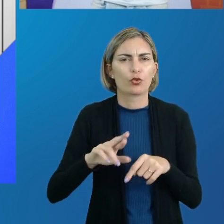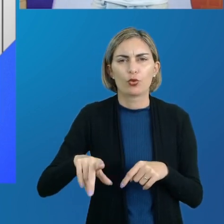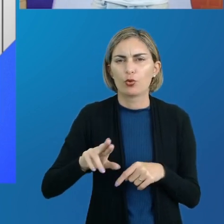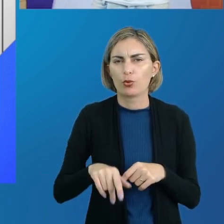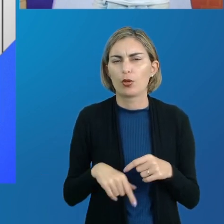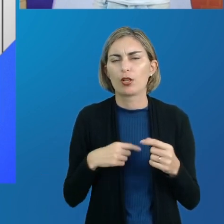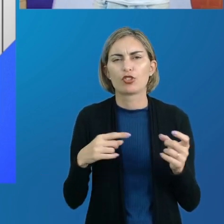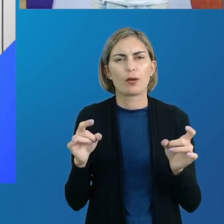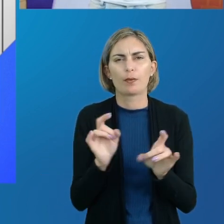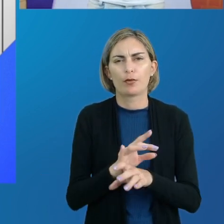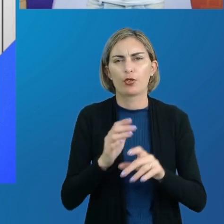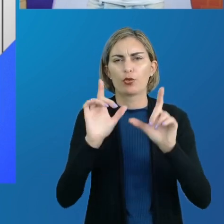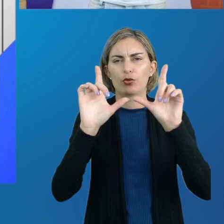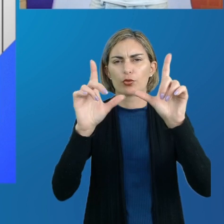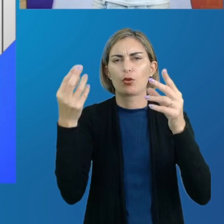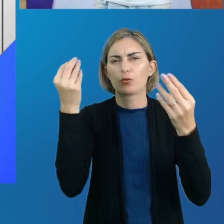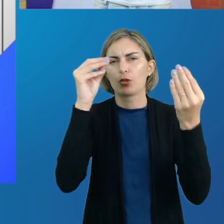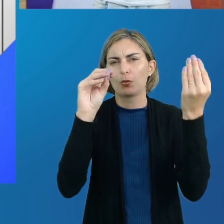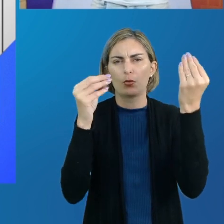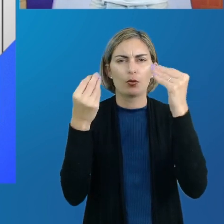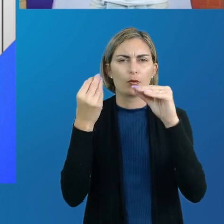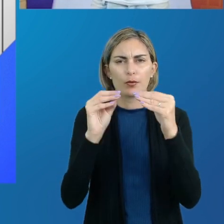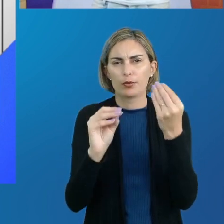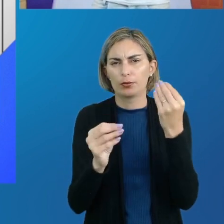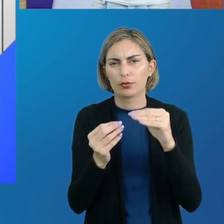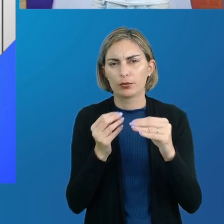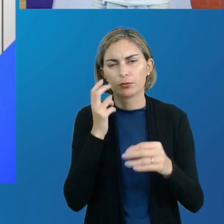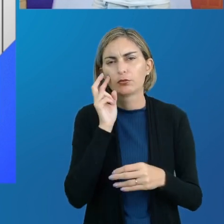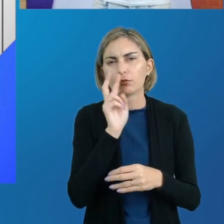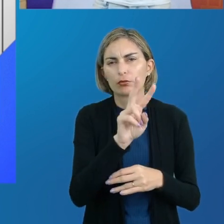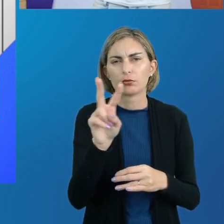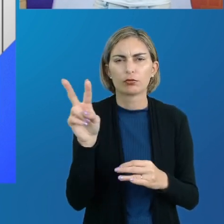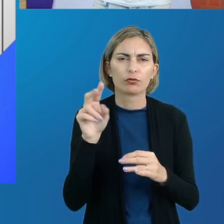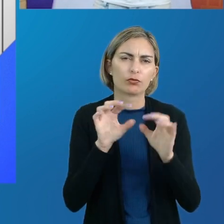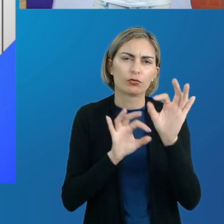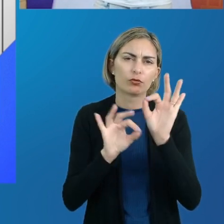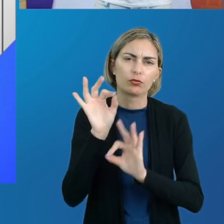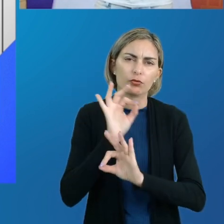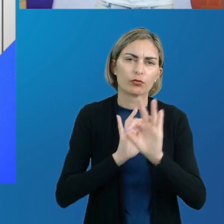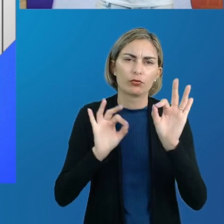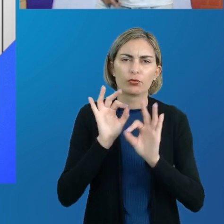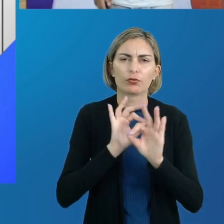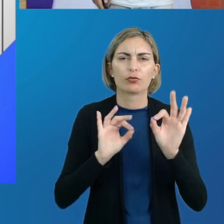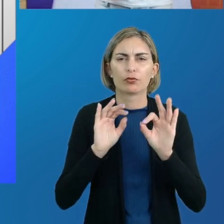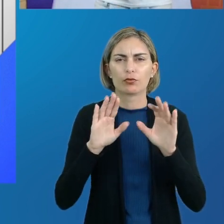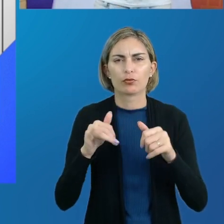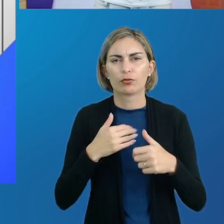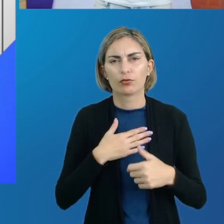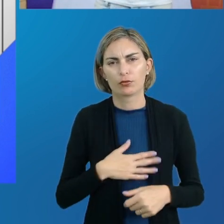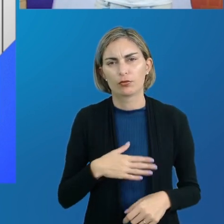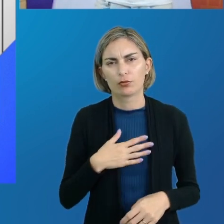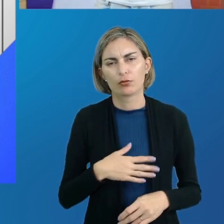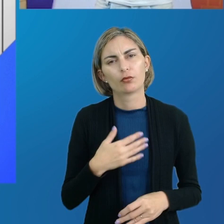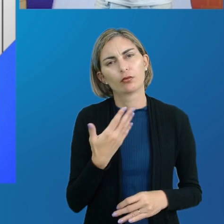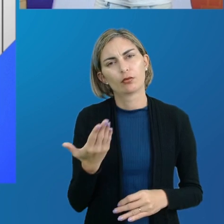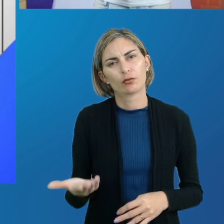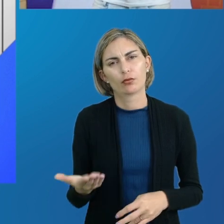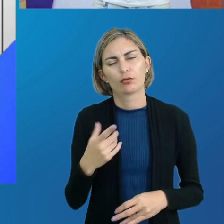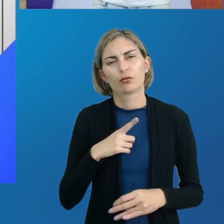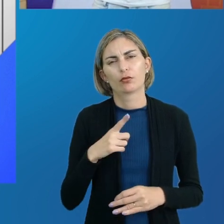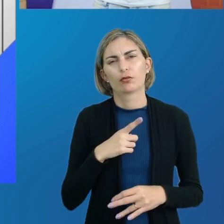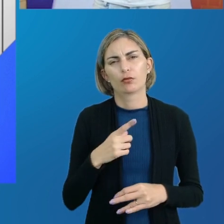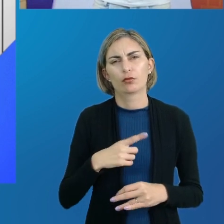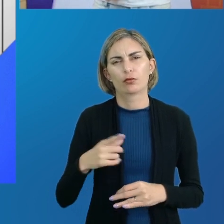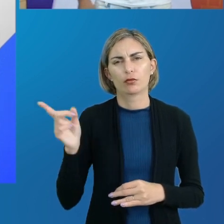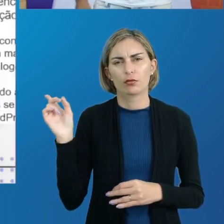HTMLzinho pronto e só lá colocando extensão, tirando extensão, vendo, mexendo, é algo bem tranquilo. Então, tem aí